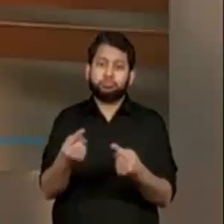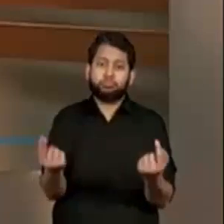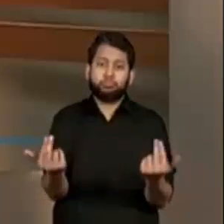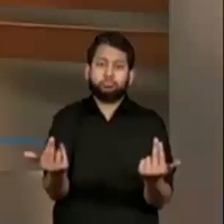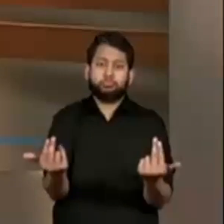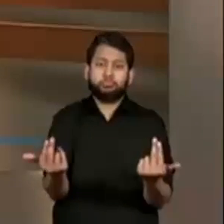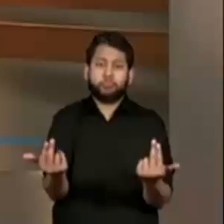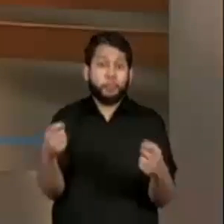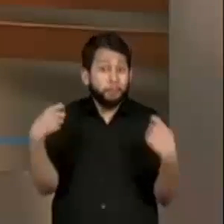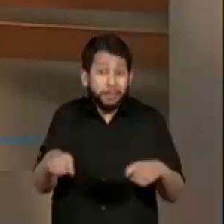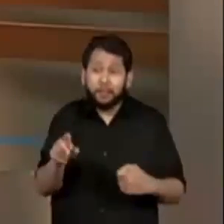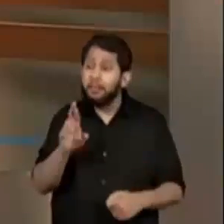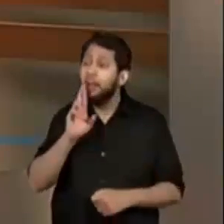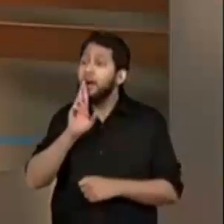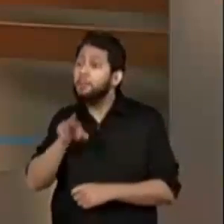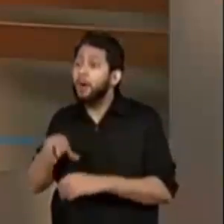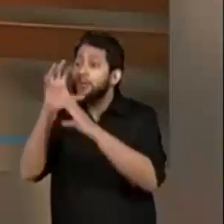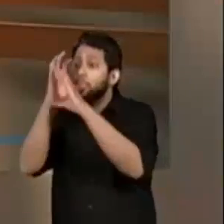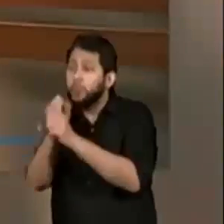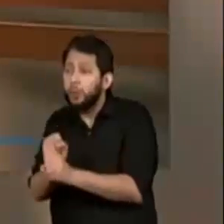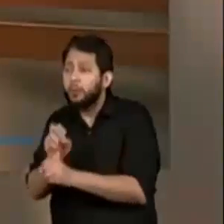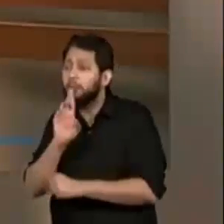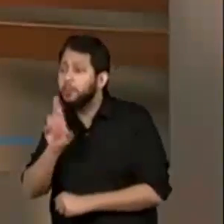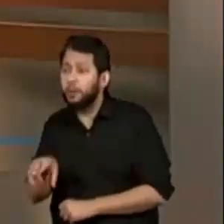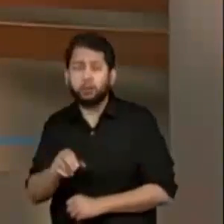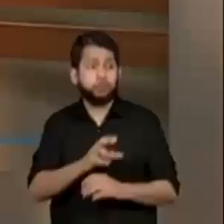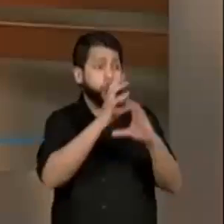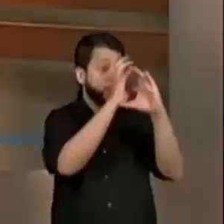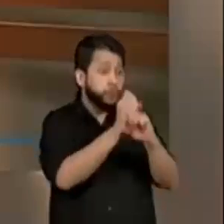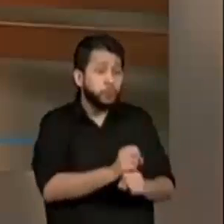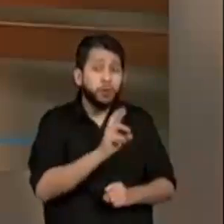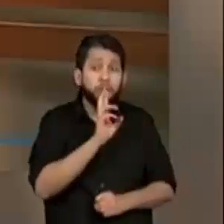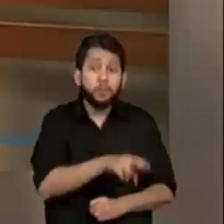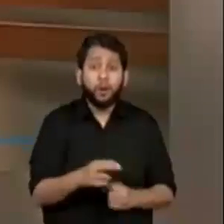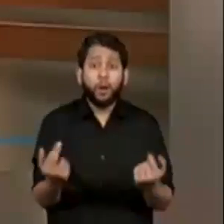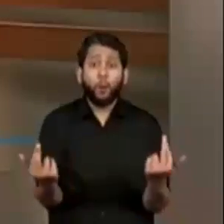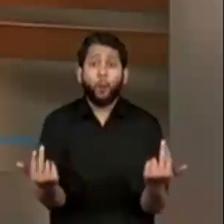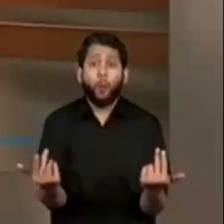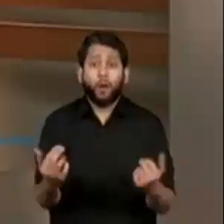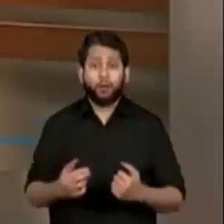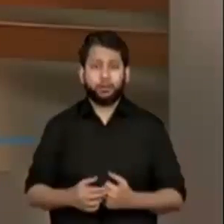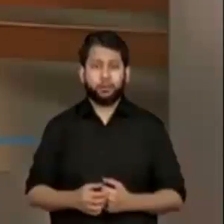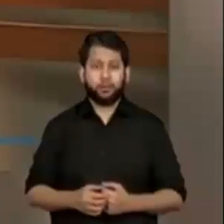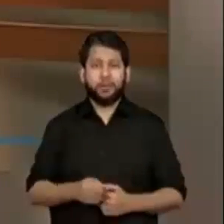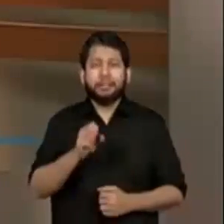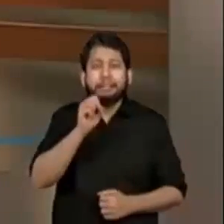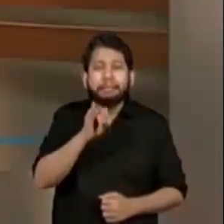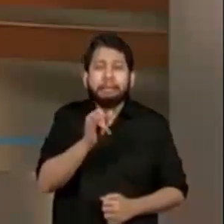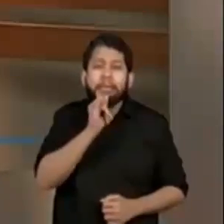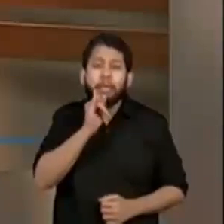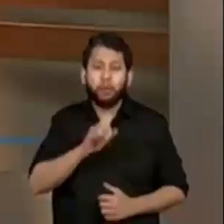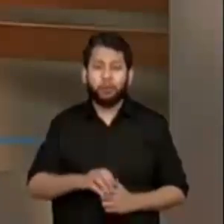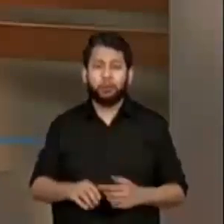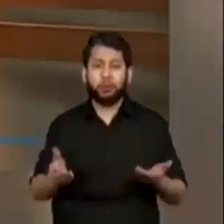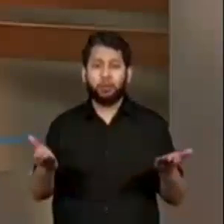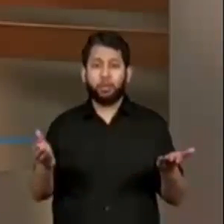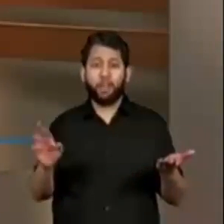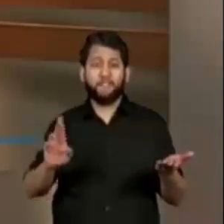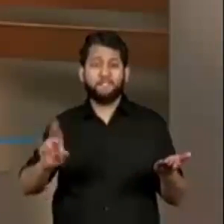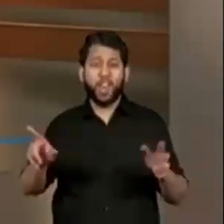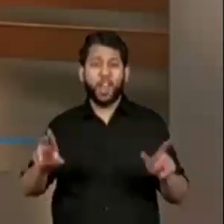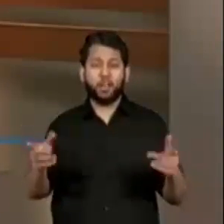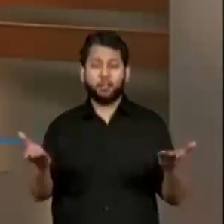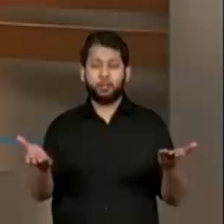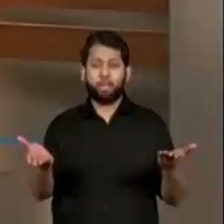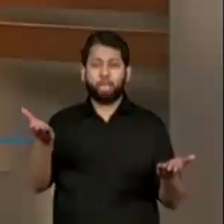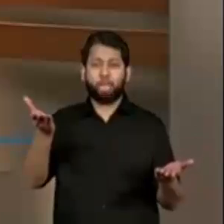certo? Se na hora de somar essas duas equações, o resultado for diferente, não,